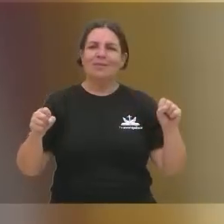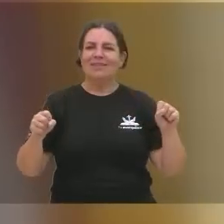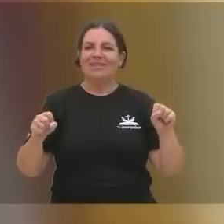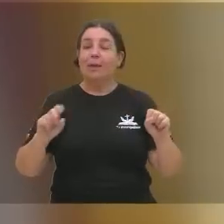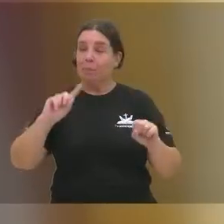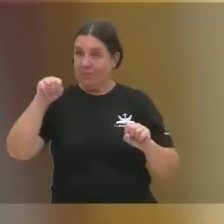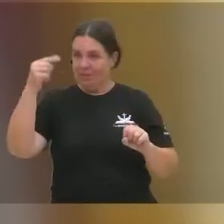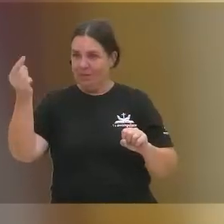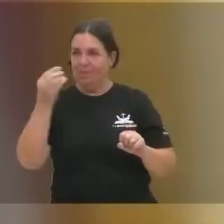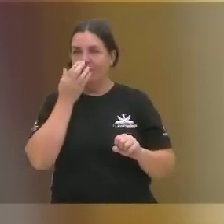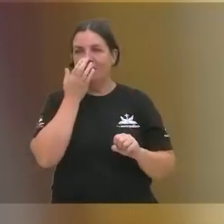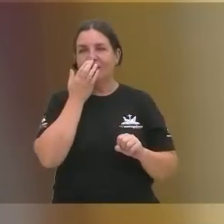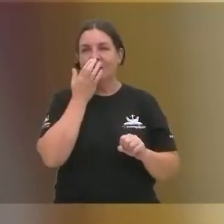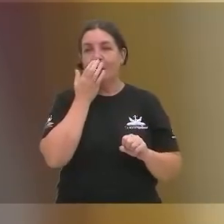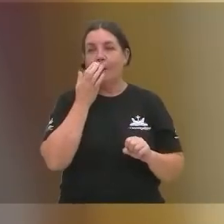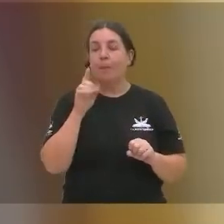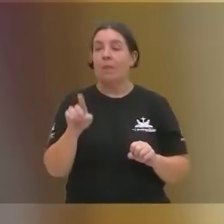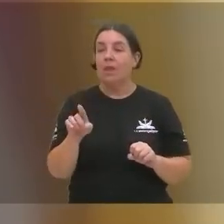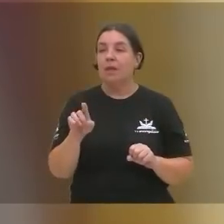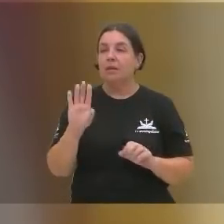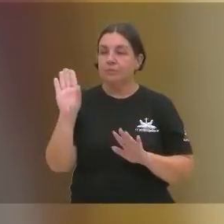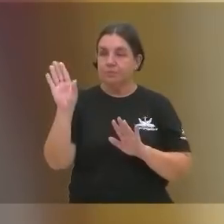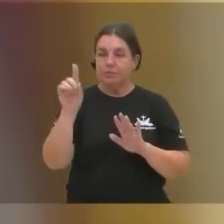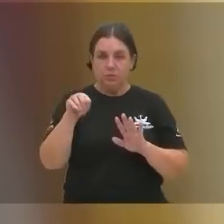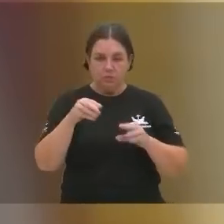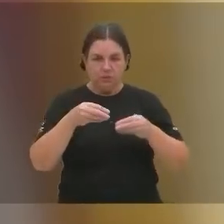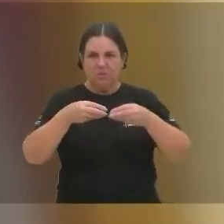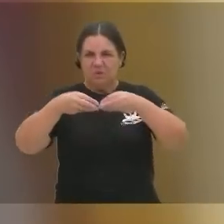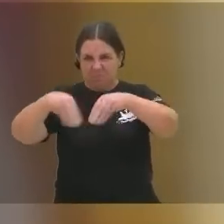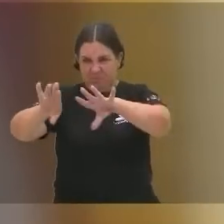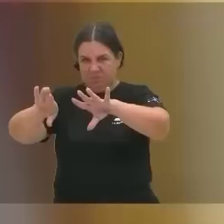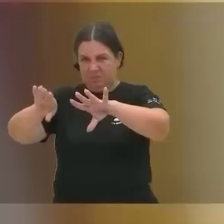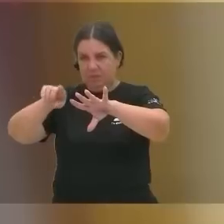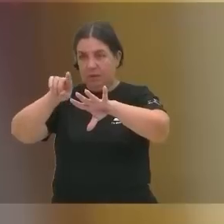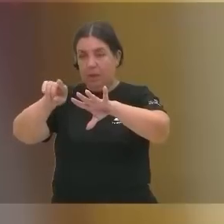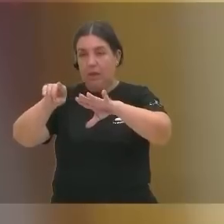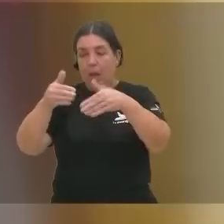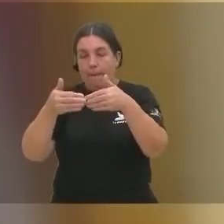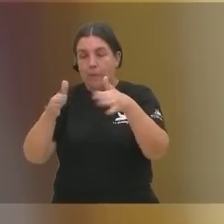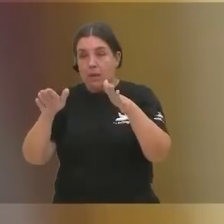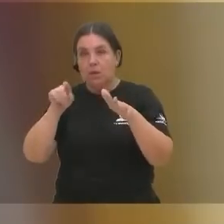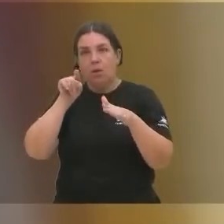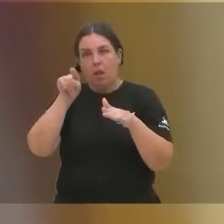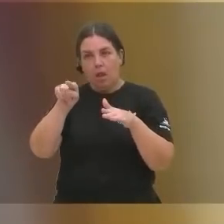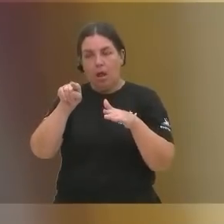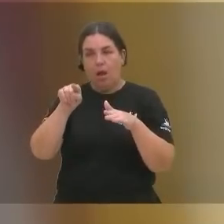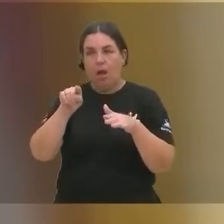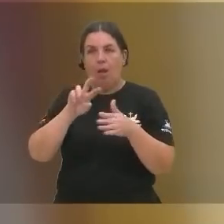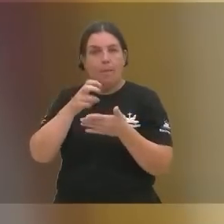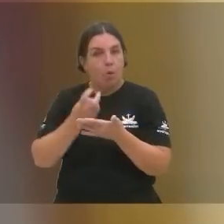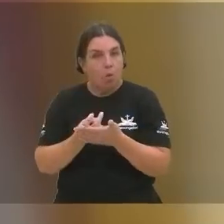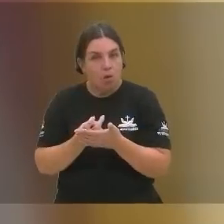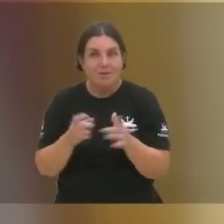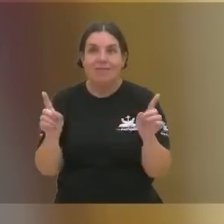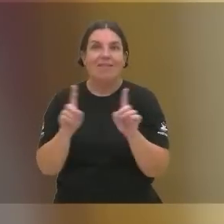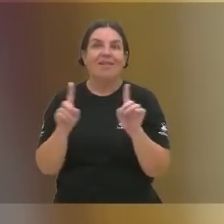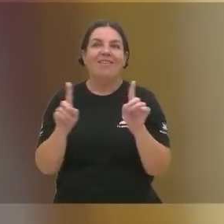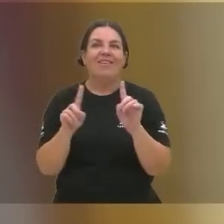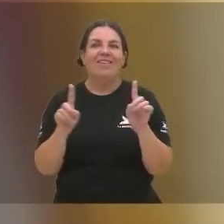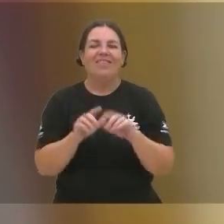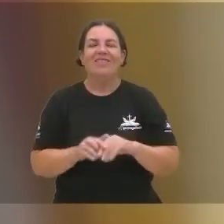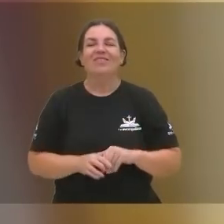depois de ter sido colocada na terra foram abrir não tava morta